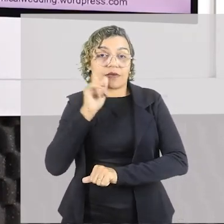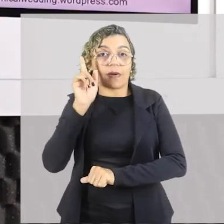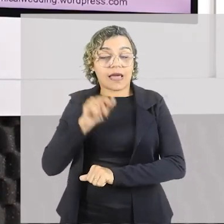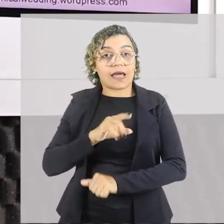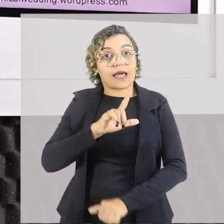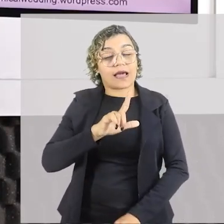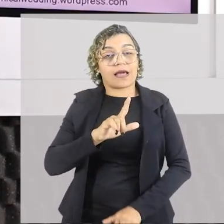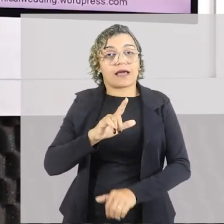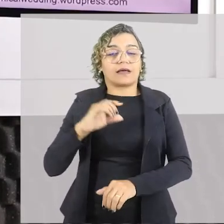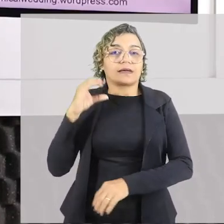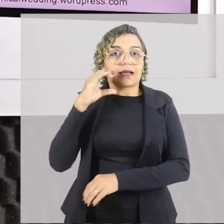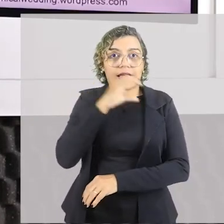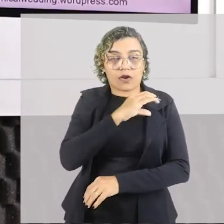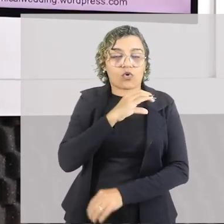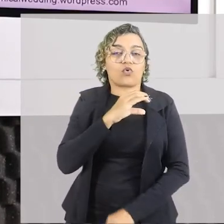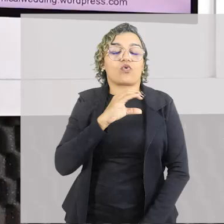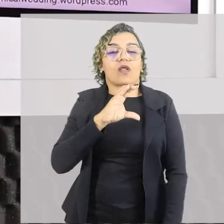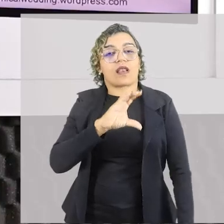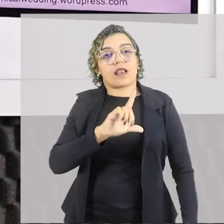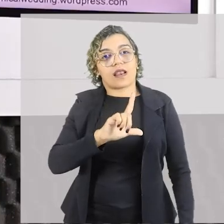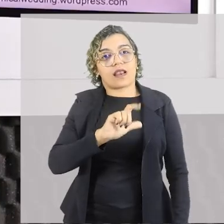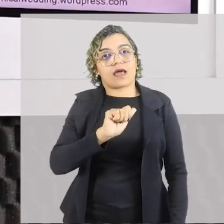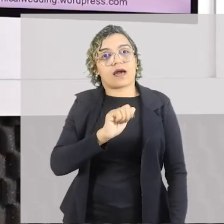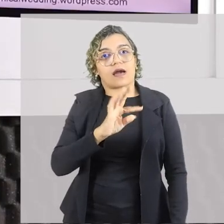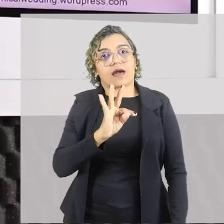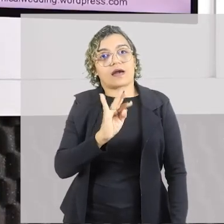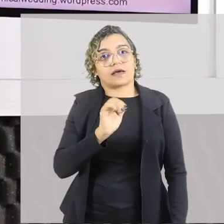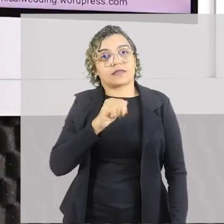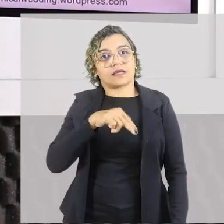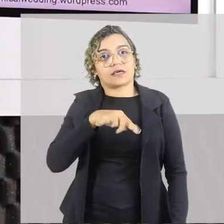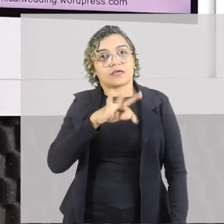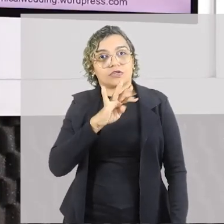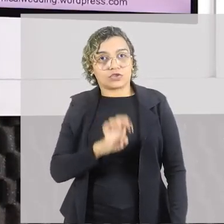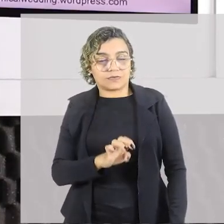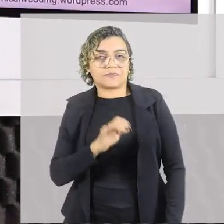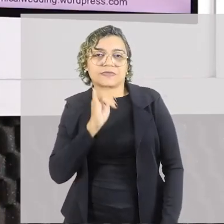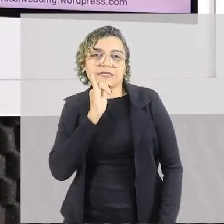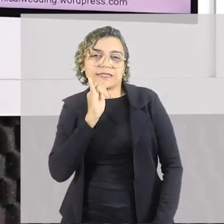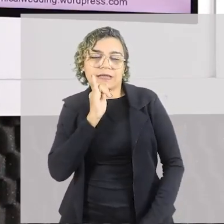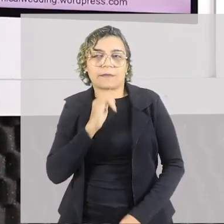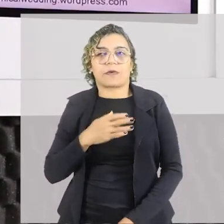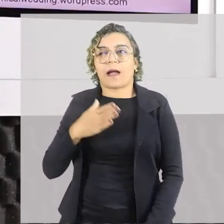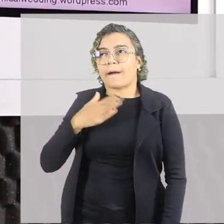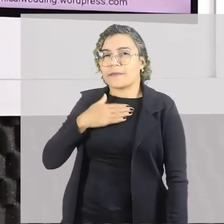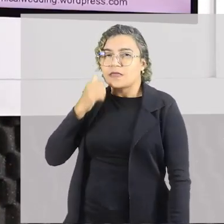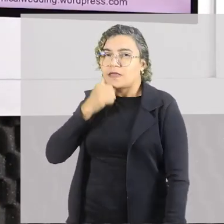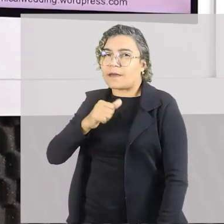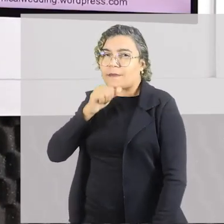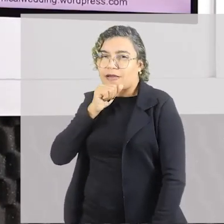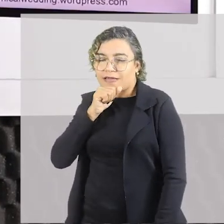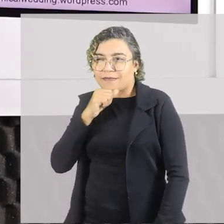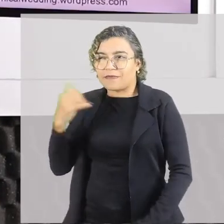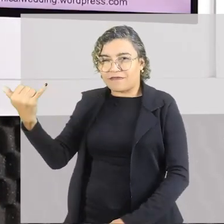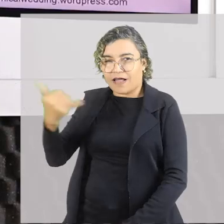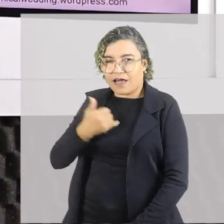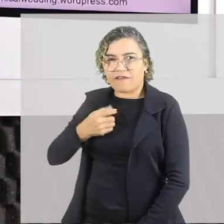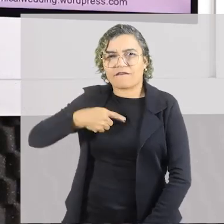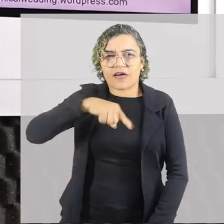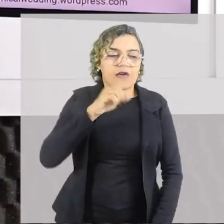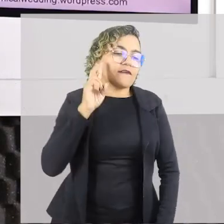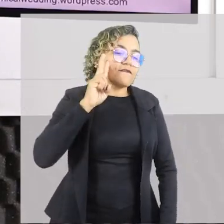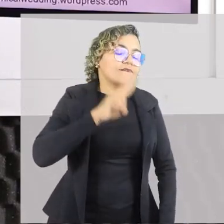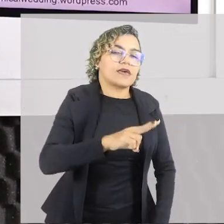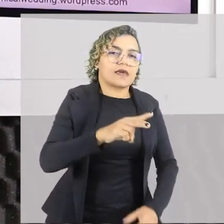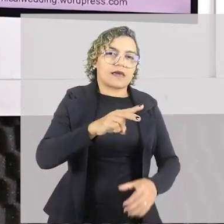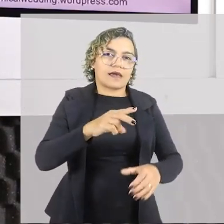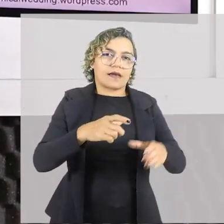calor latente. É engraçado que às vezes minha mãe dizia o seguinte para mim: Daniel, vai ver se aquela água está fervendo. Aí eu chegava